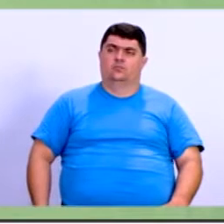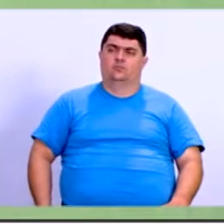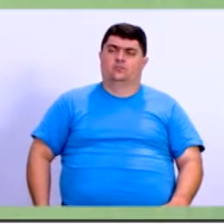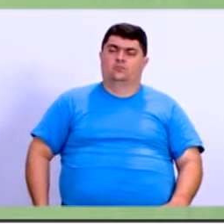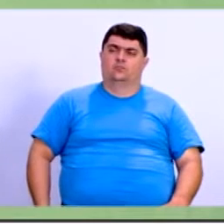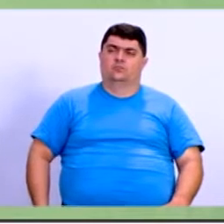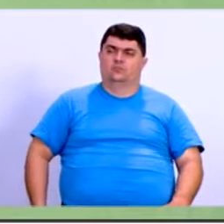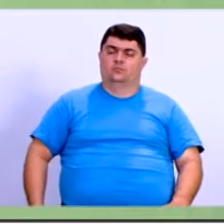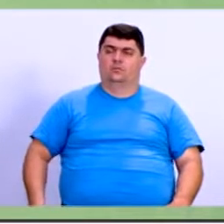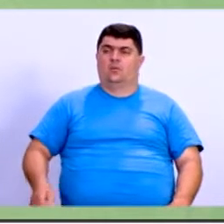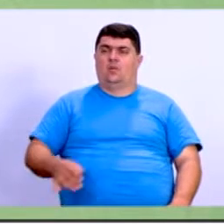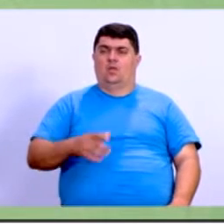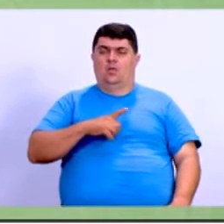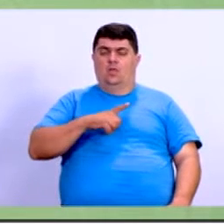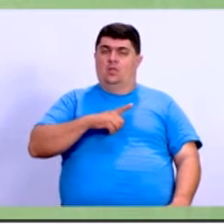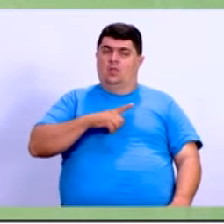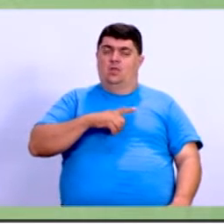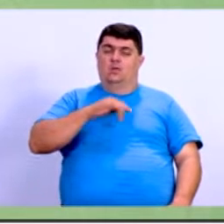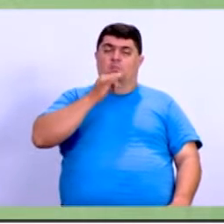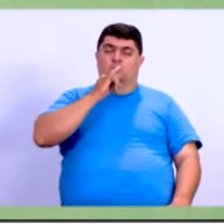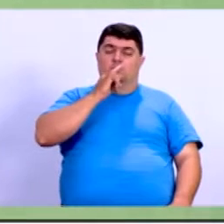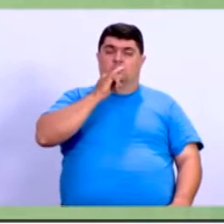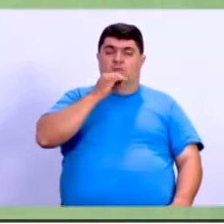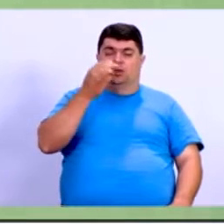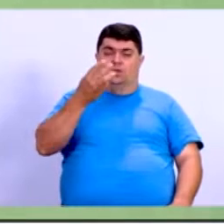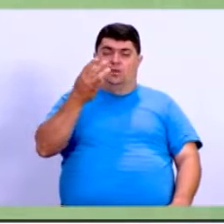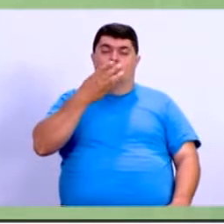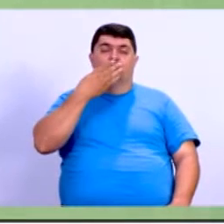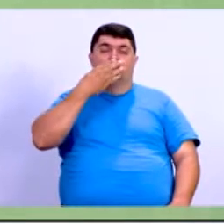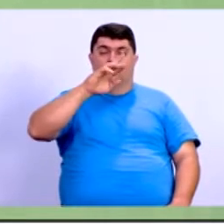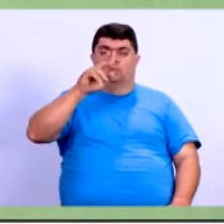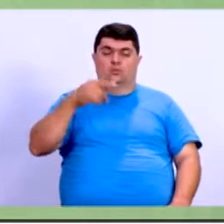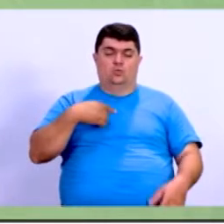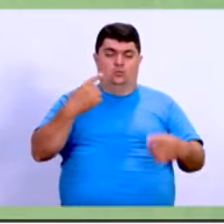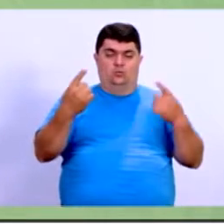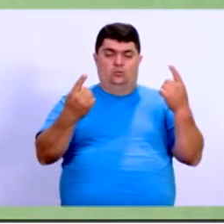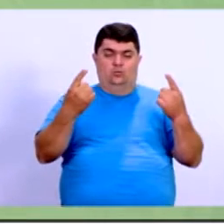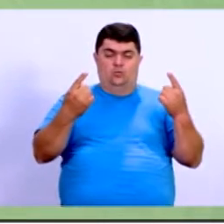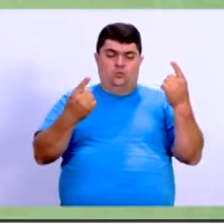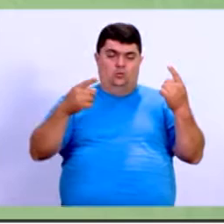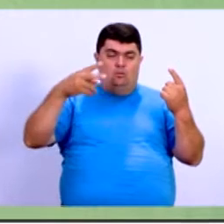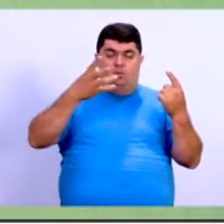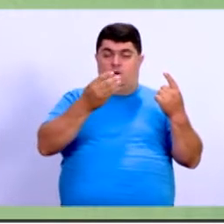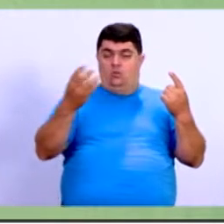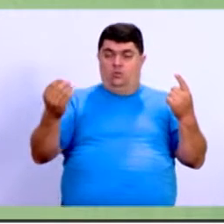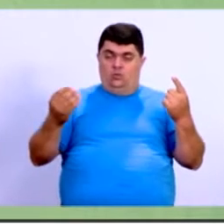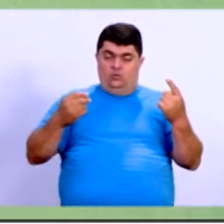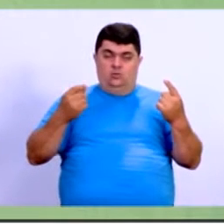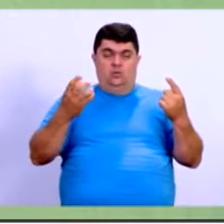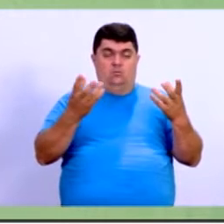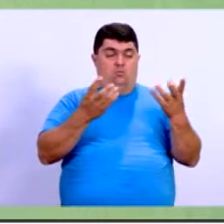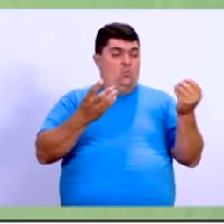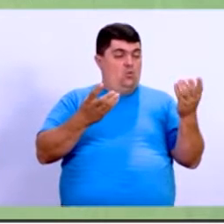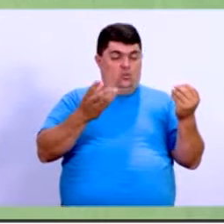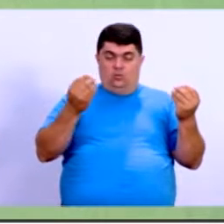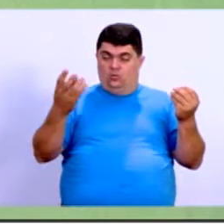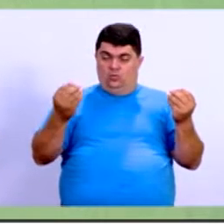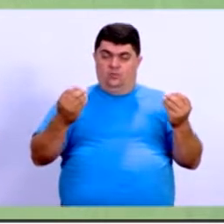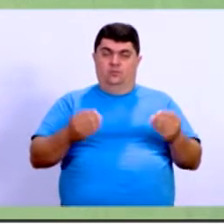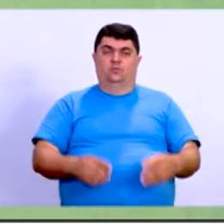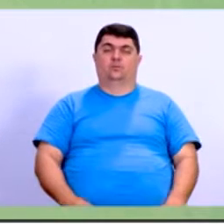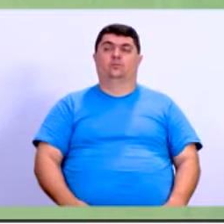Então, nós temos 3 tipos de cardinalidade. Um para para muitos e muitos para